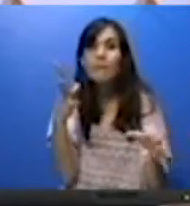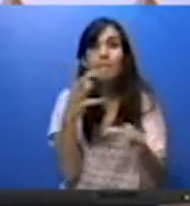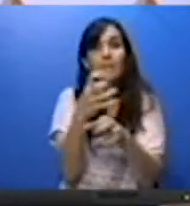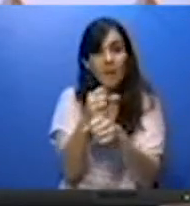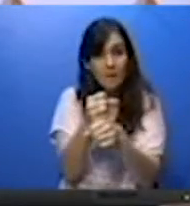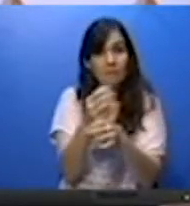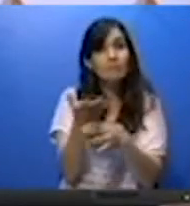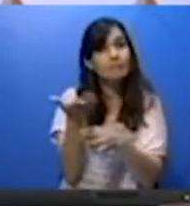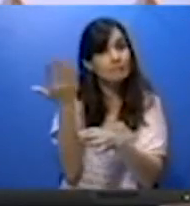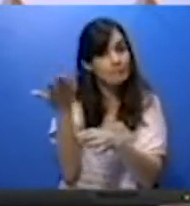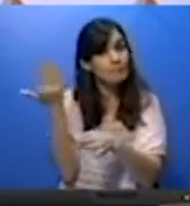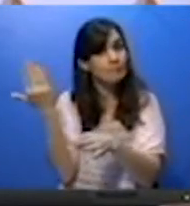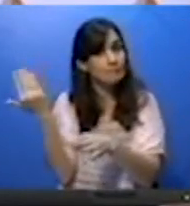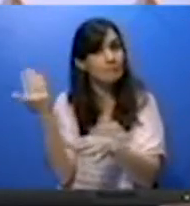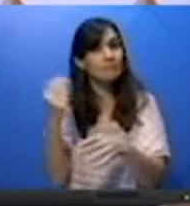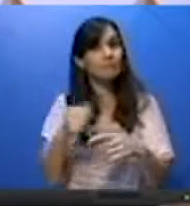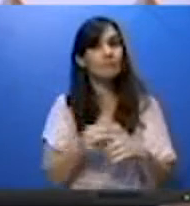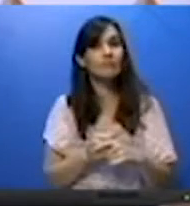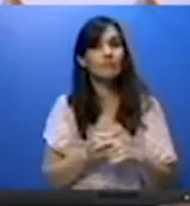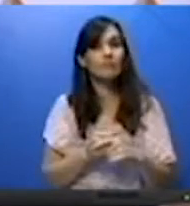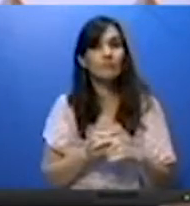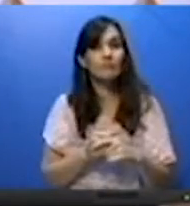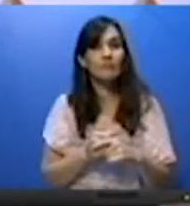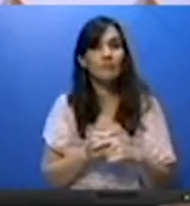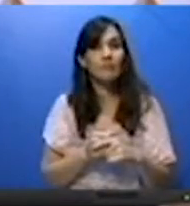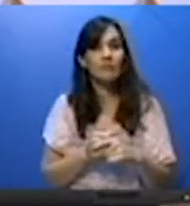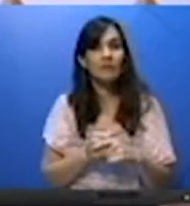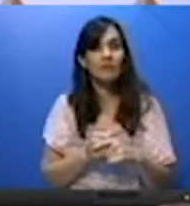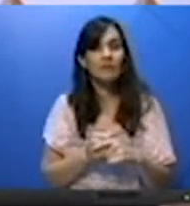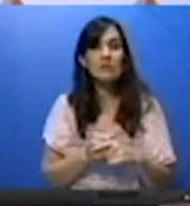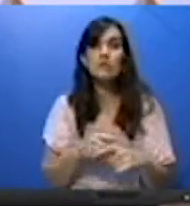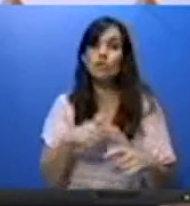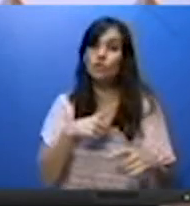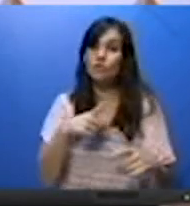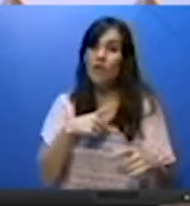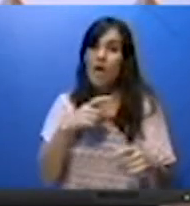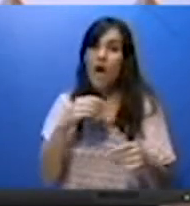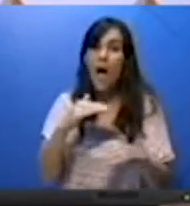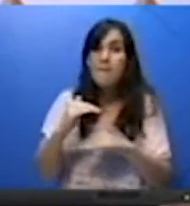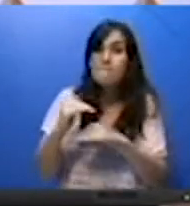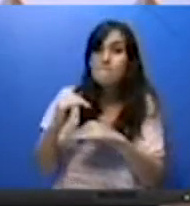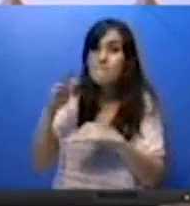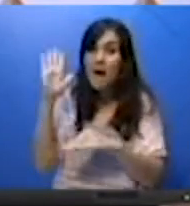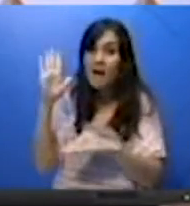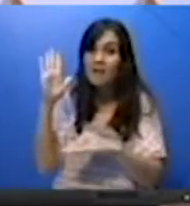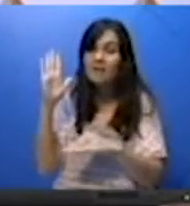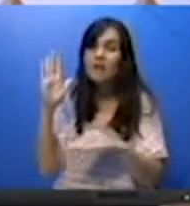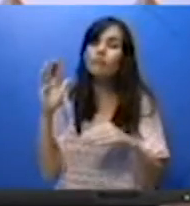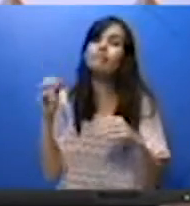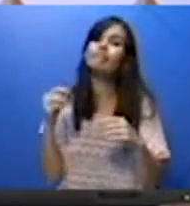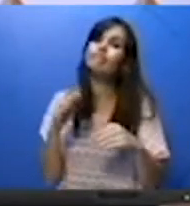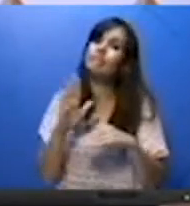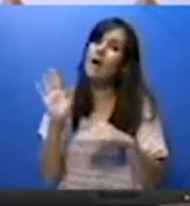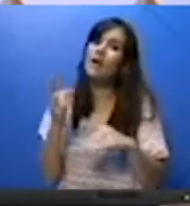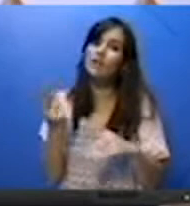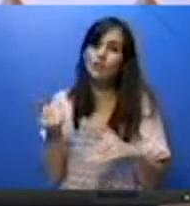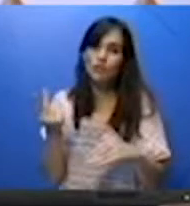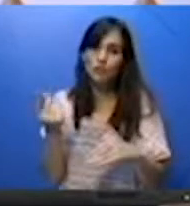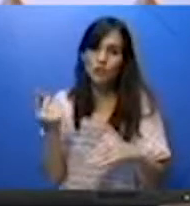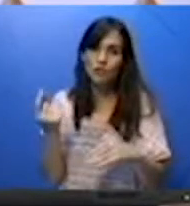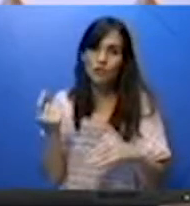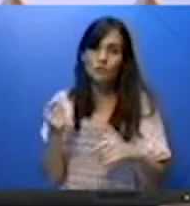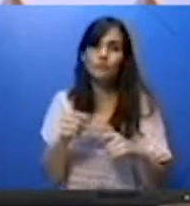frente então quer saber se é o arthur tinha a mais aqui se ele tinha mais dinheiro dinheiro vai